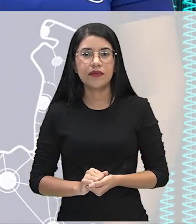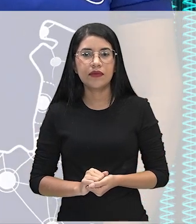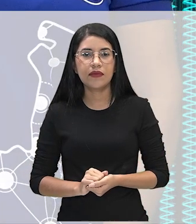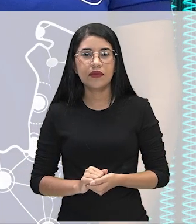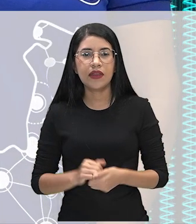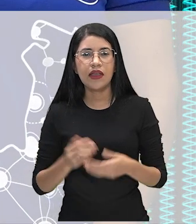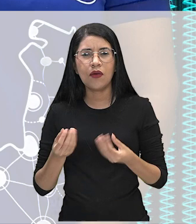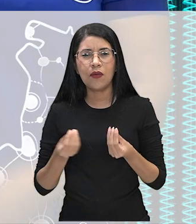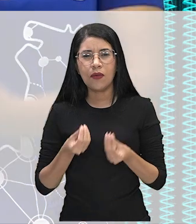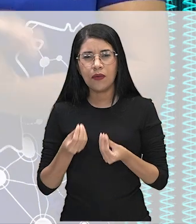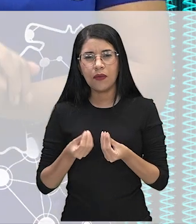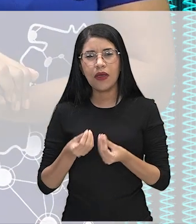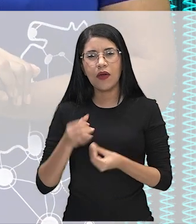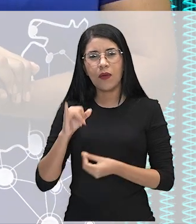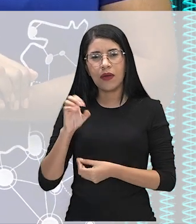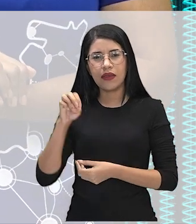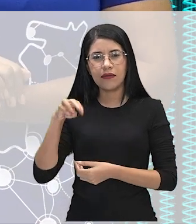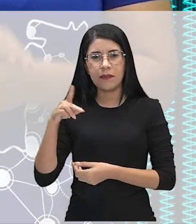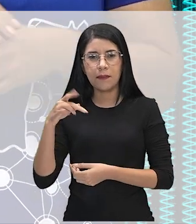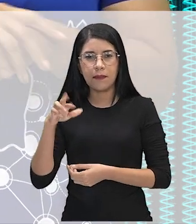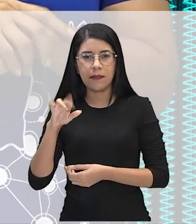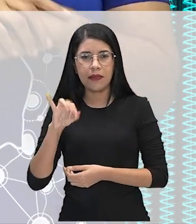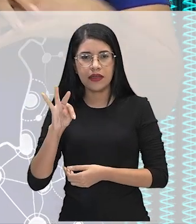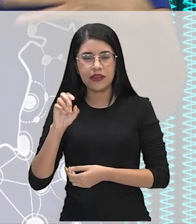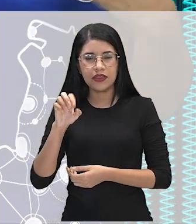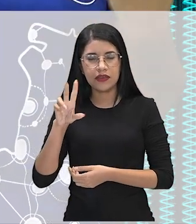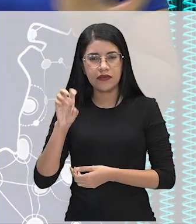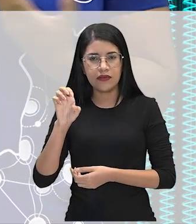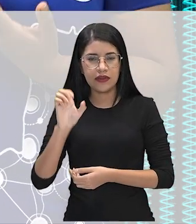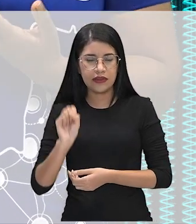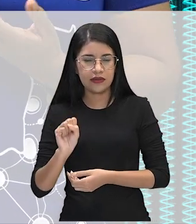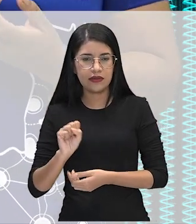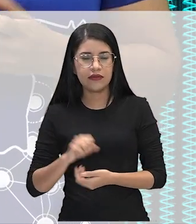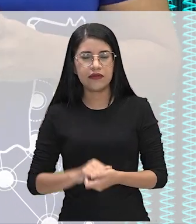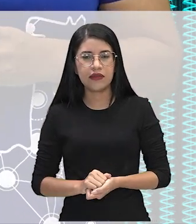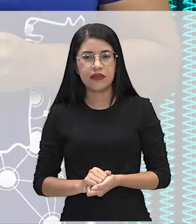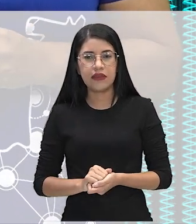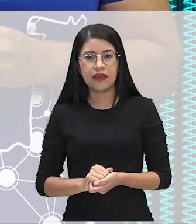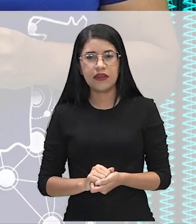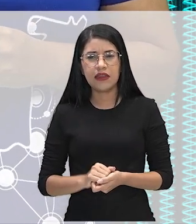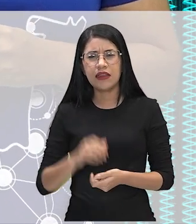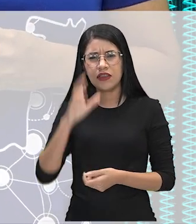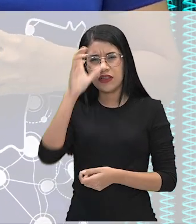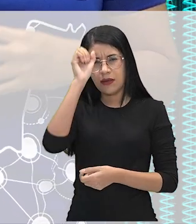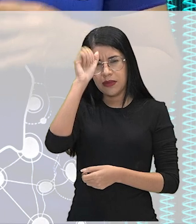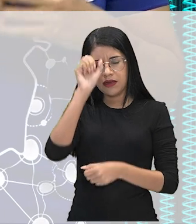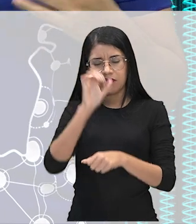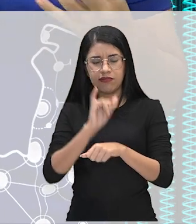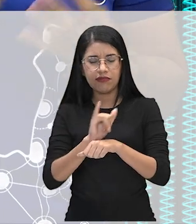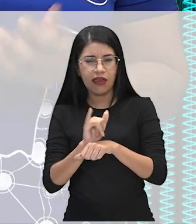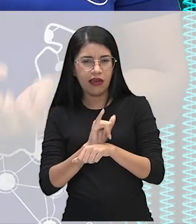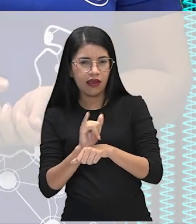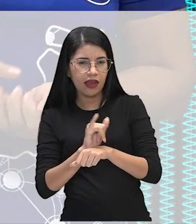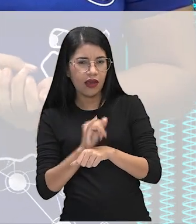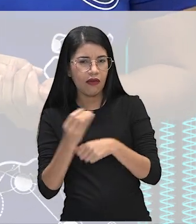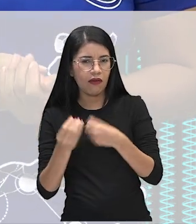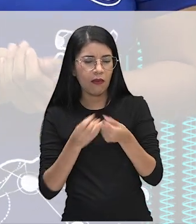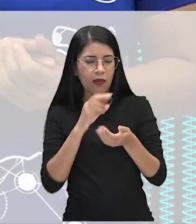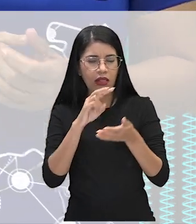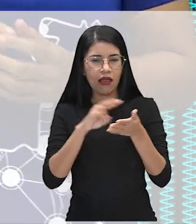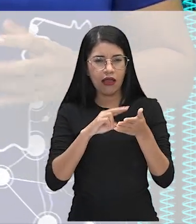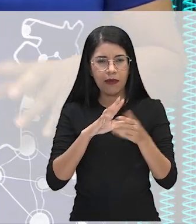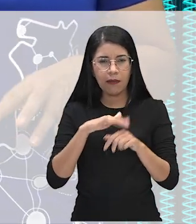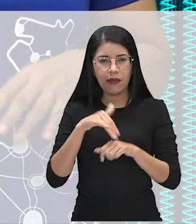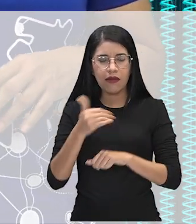os imperatives, tá? Porque enquanto nós estamos aprendendo as técnicas de leitura,